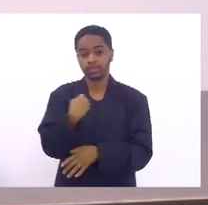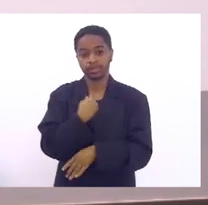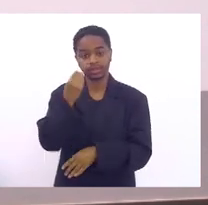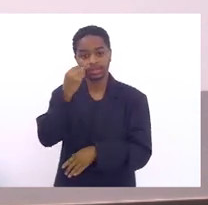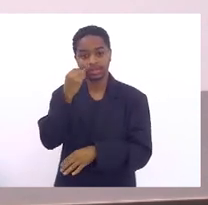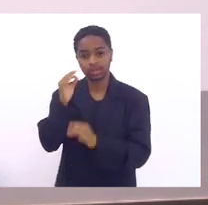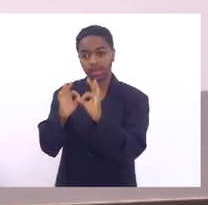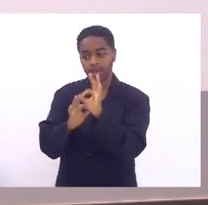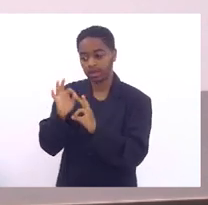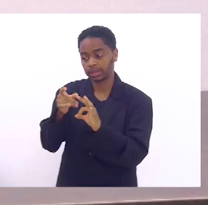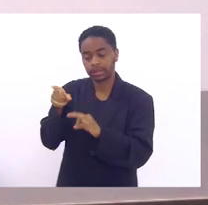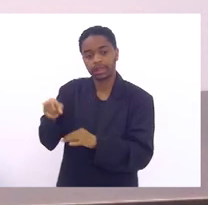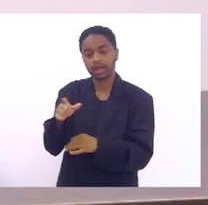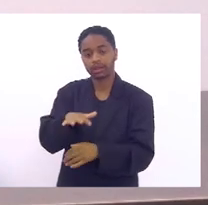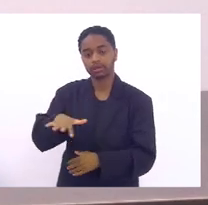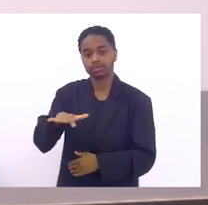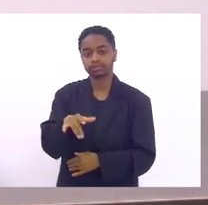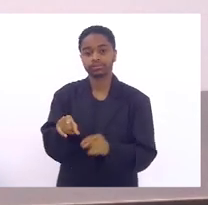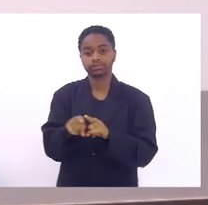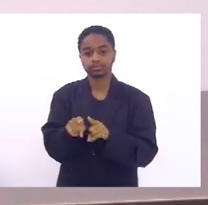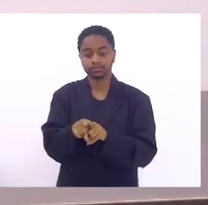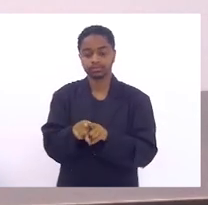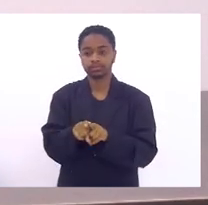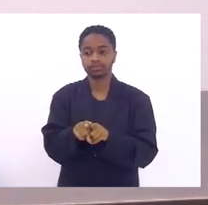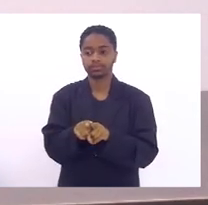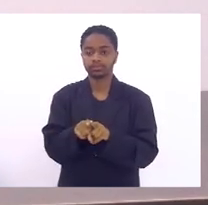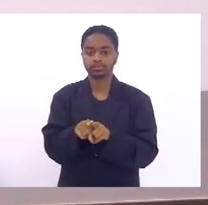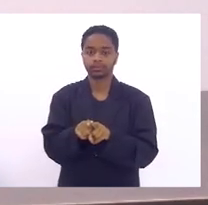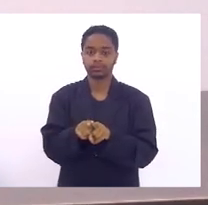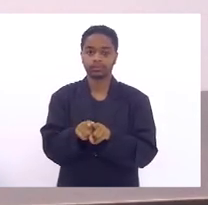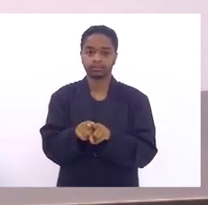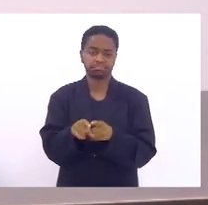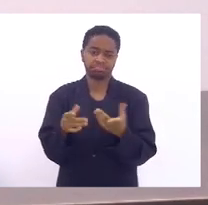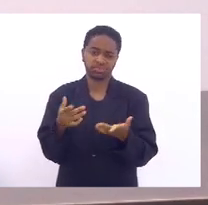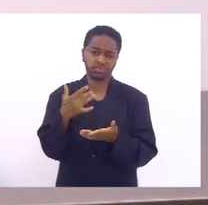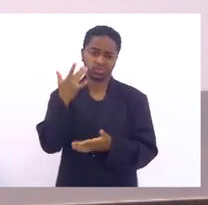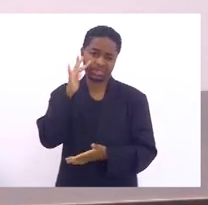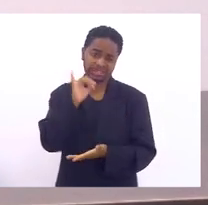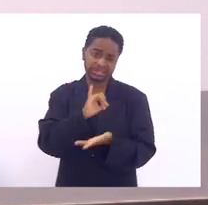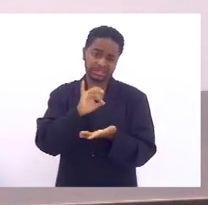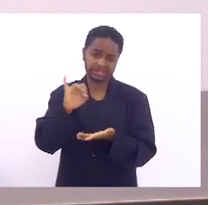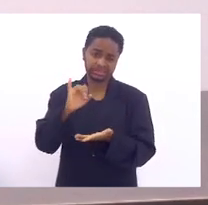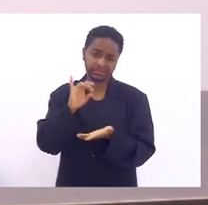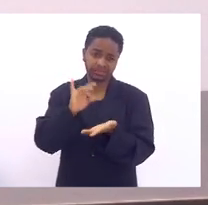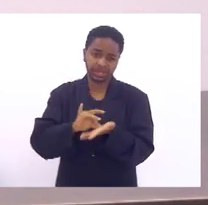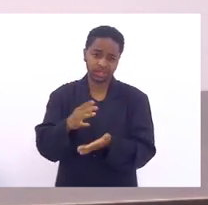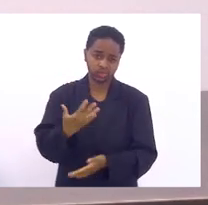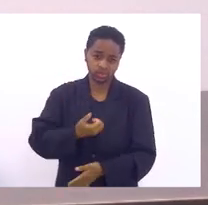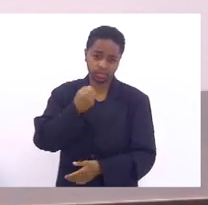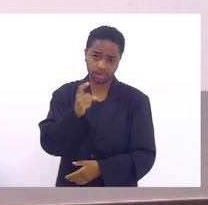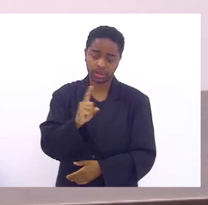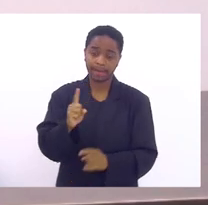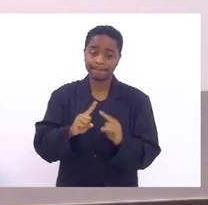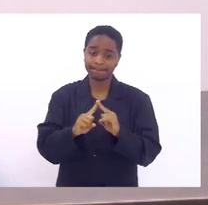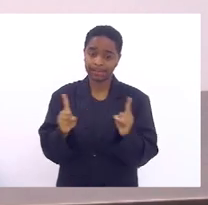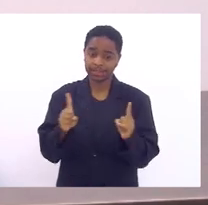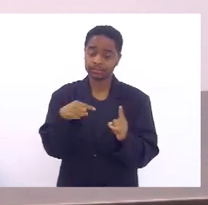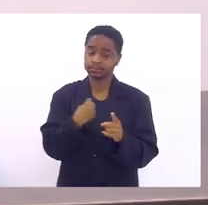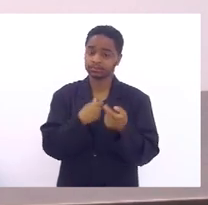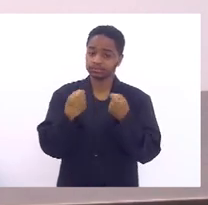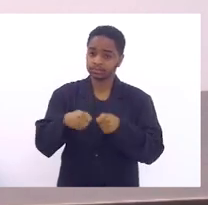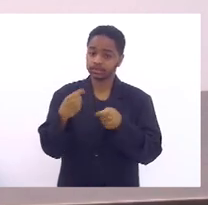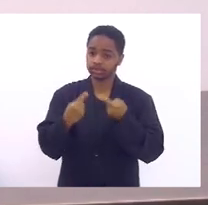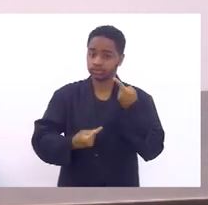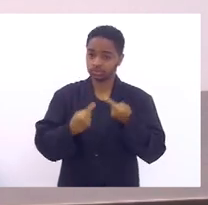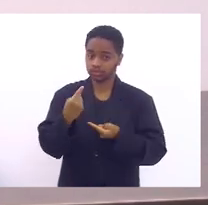também é bem expressivo eh surpreendentemente também quer dizer não sei se tão surpreendente mas eh estarrecedor a gente precisa discutir um pouco mais